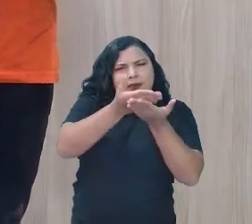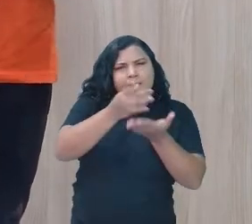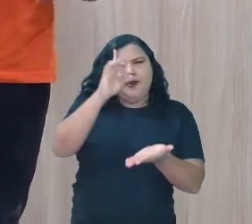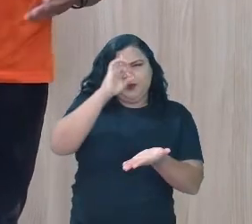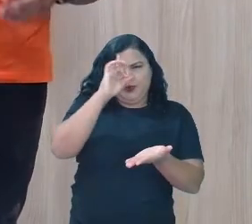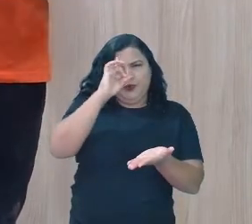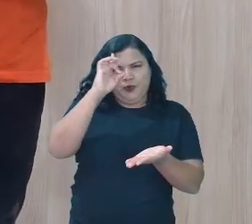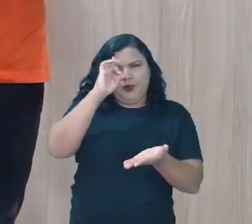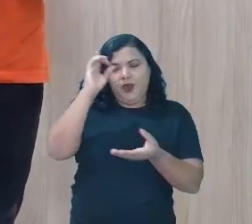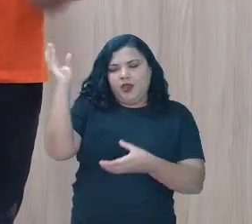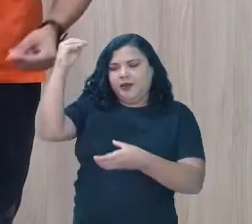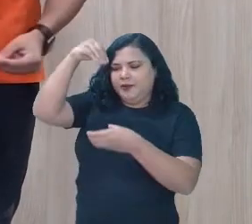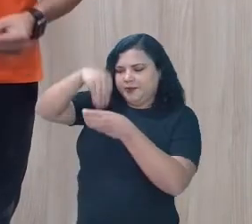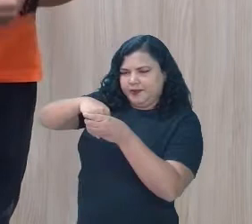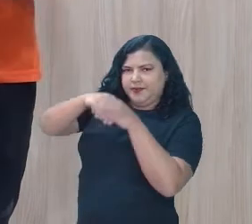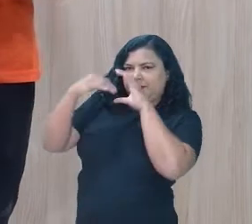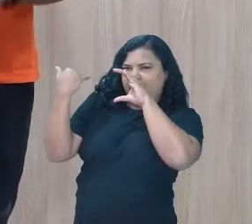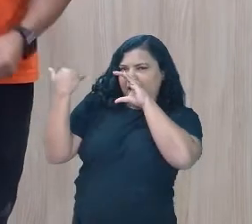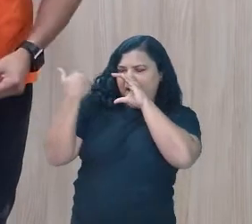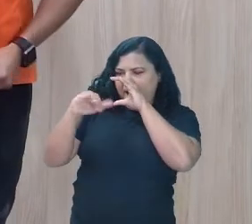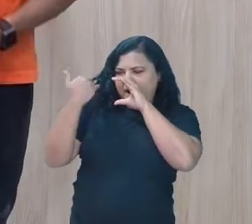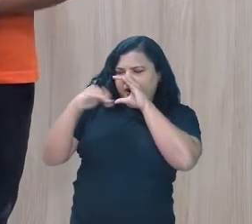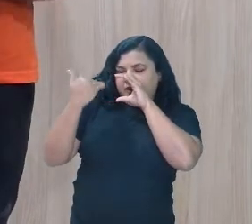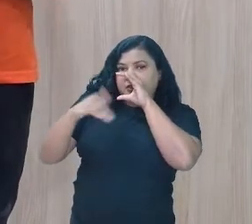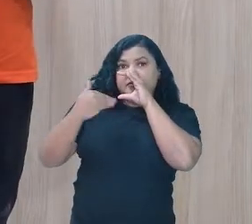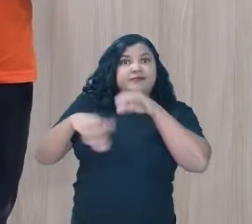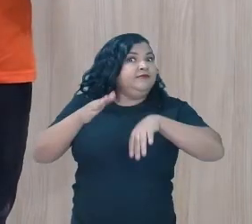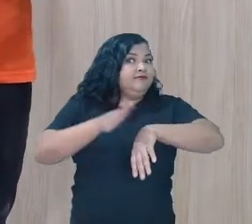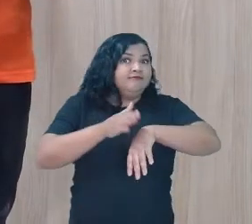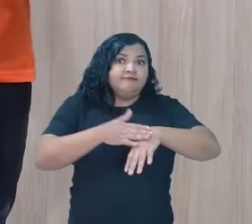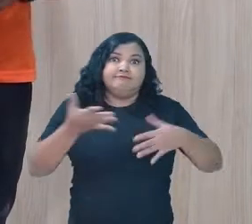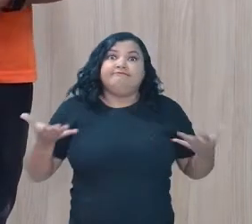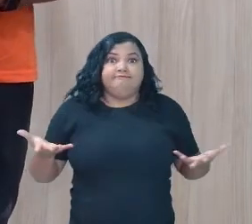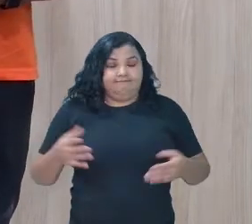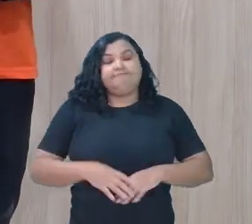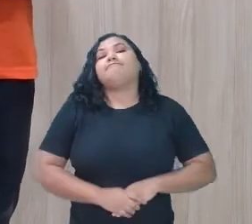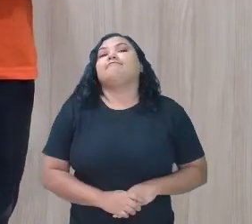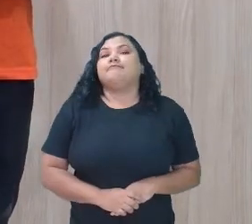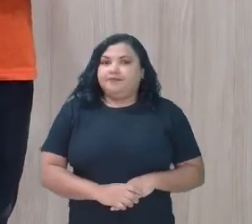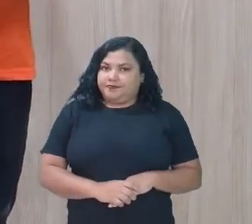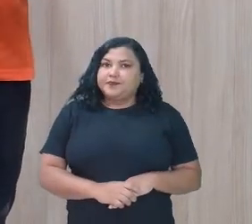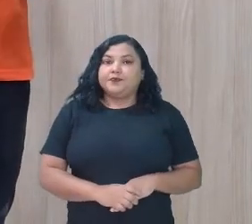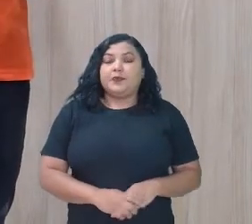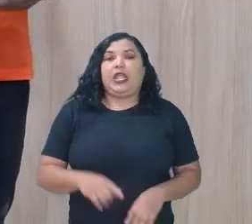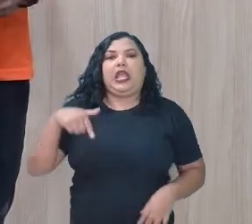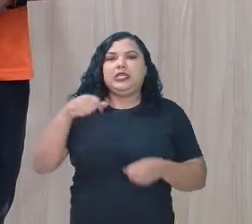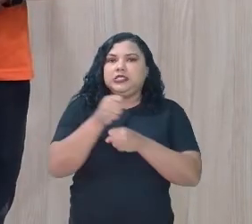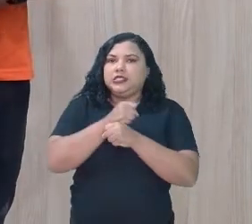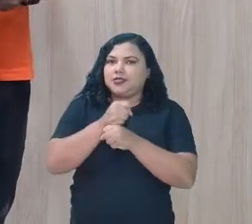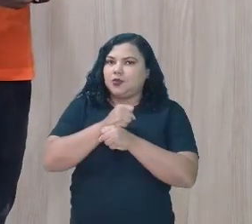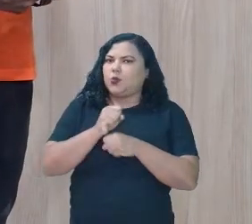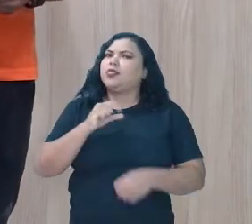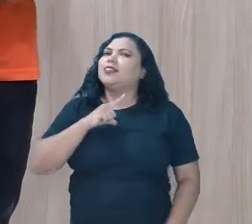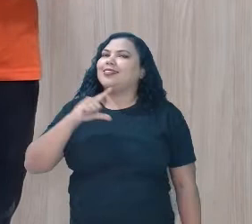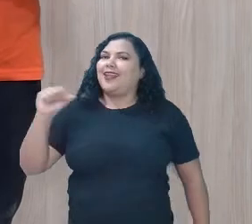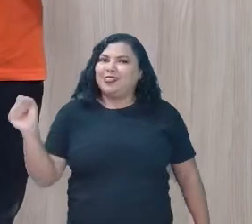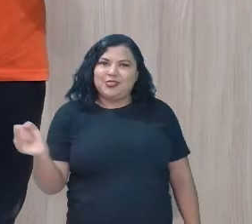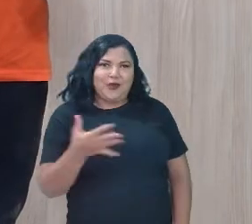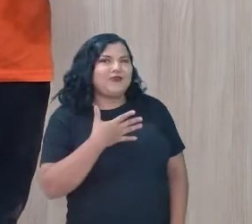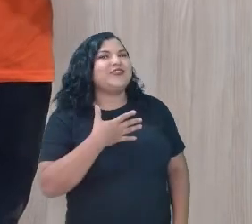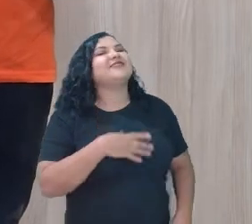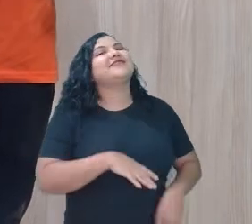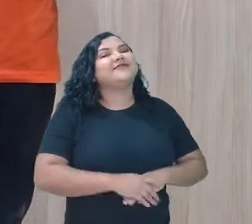a equipe aqui posta as aulas praticamente em tempo real, certo? E esse ano, com novidades, né?